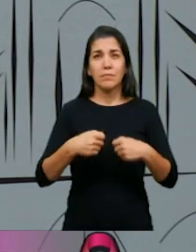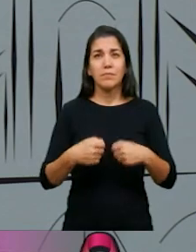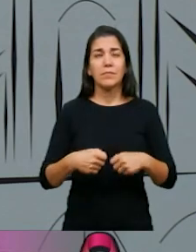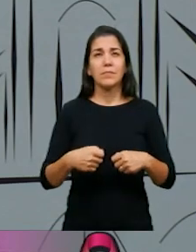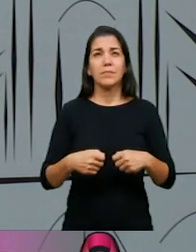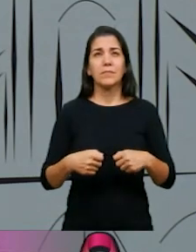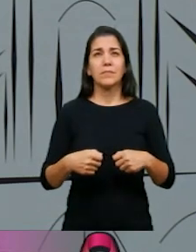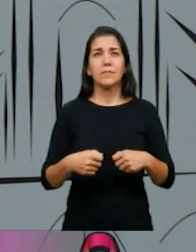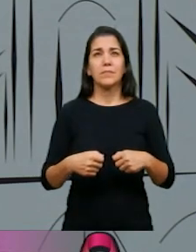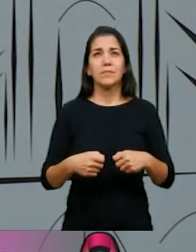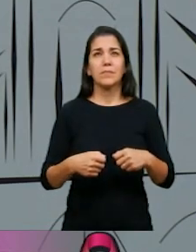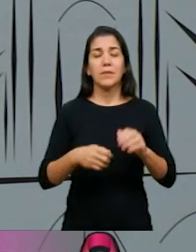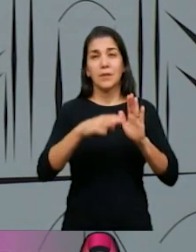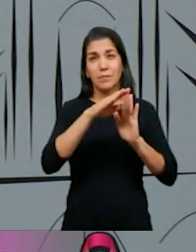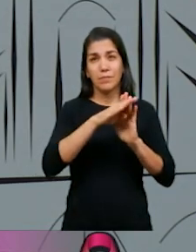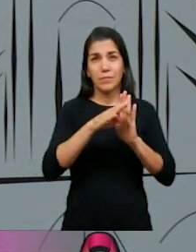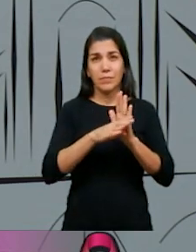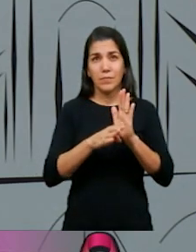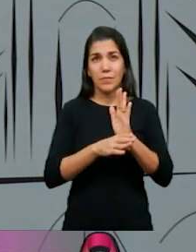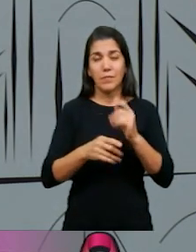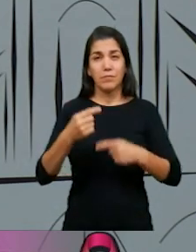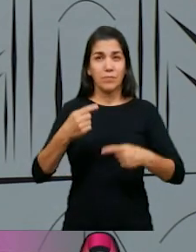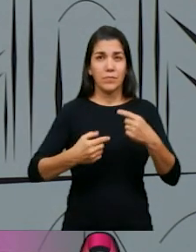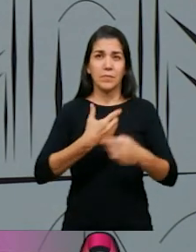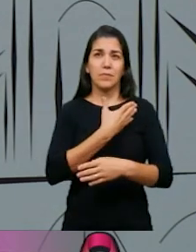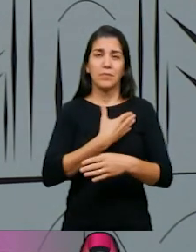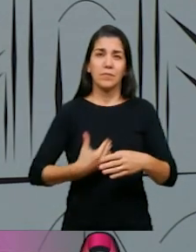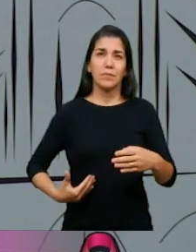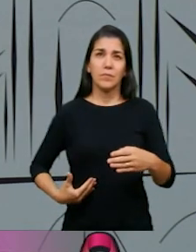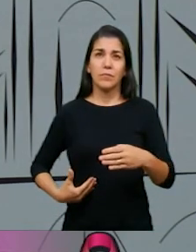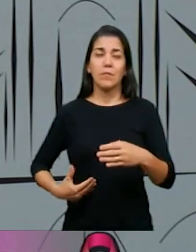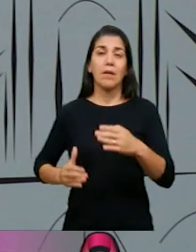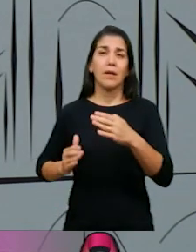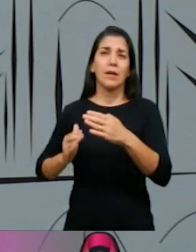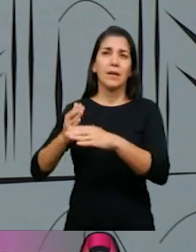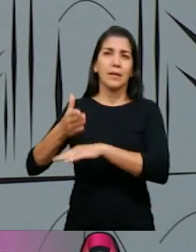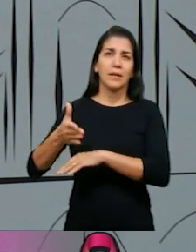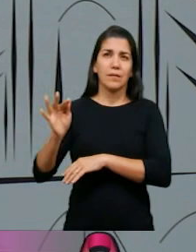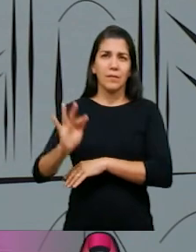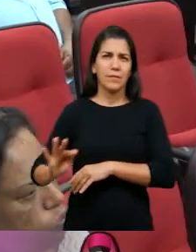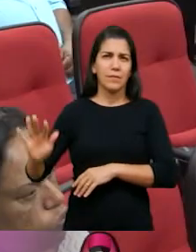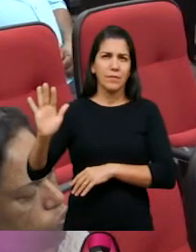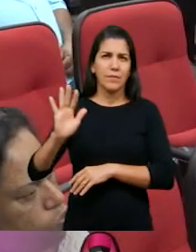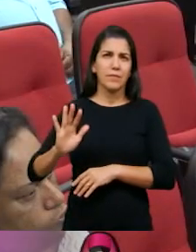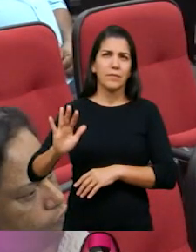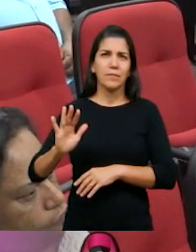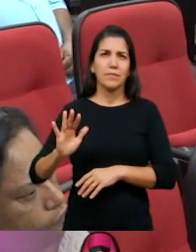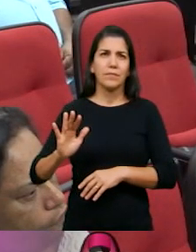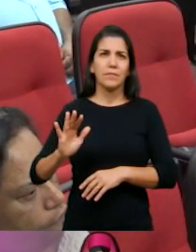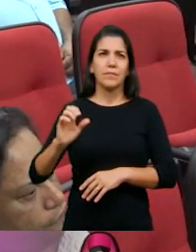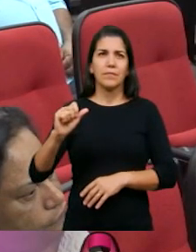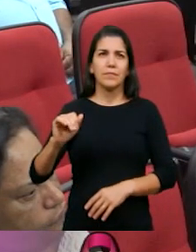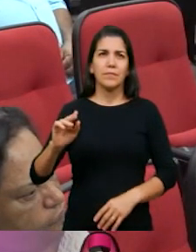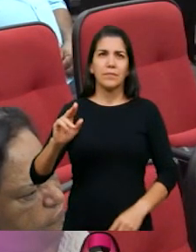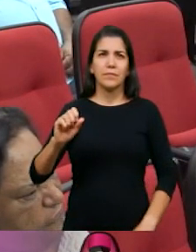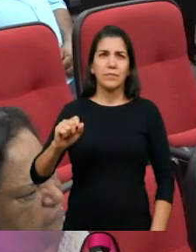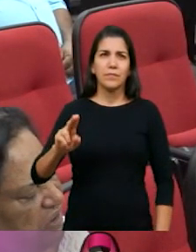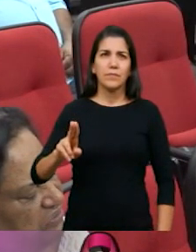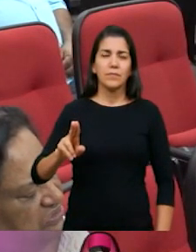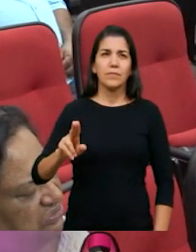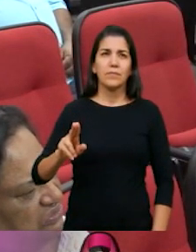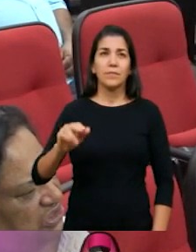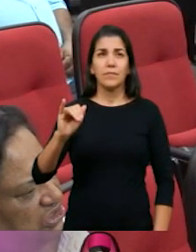dos programas e políticas públicas de acesso à universidade, que são o SISU, o FIES e o ProUni. A